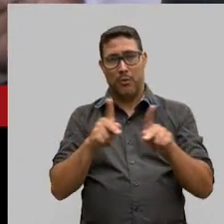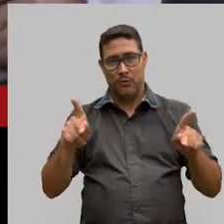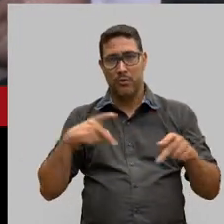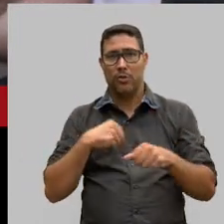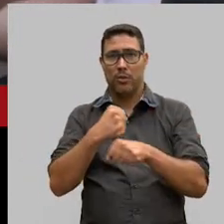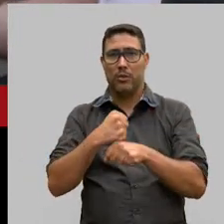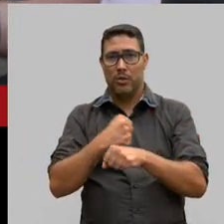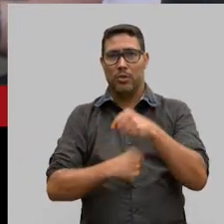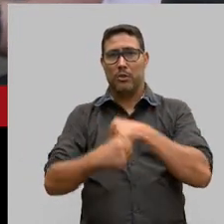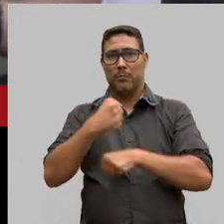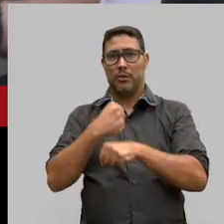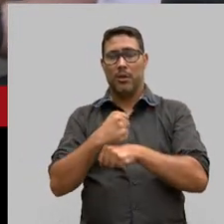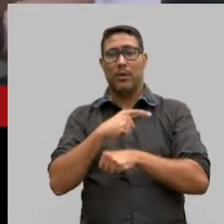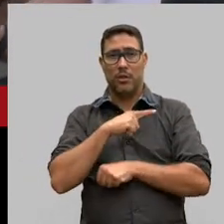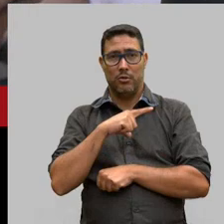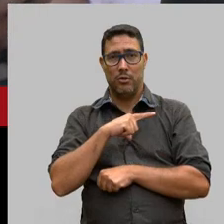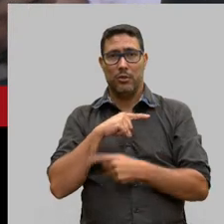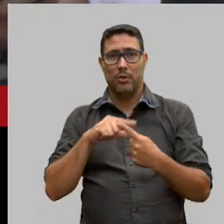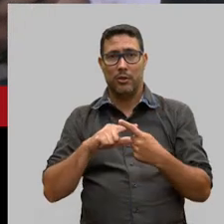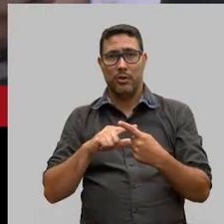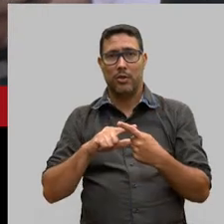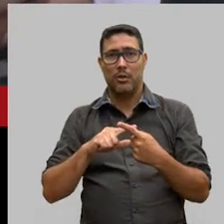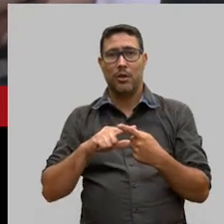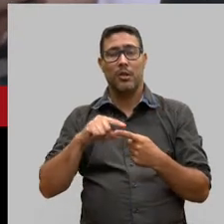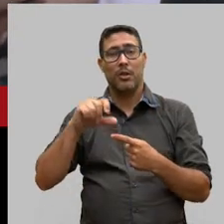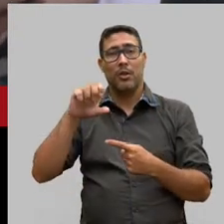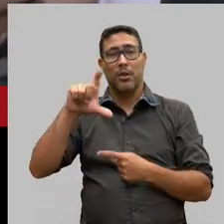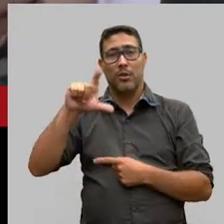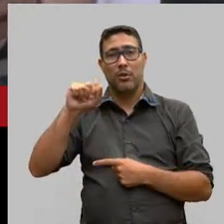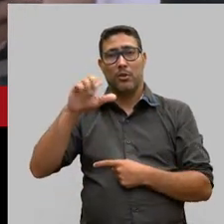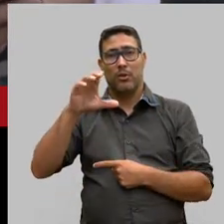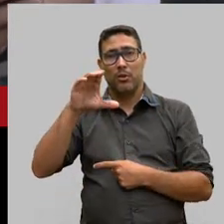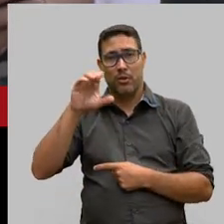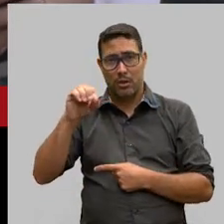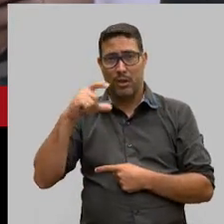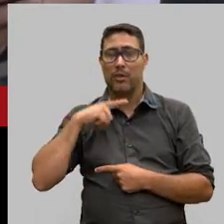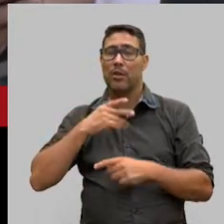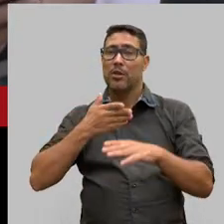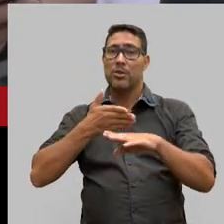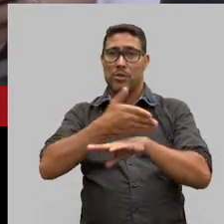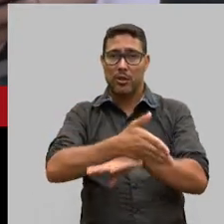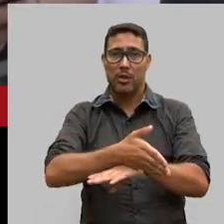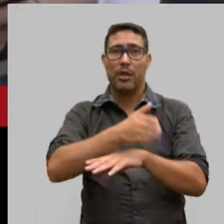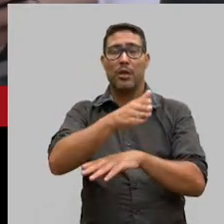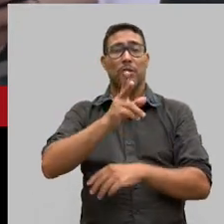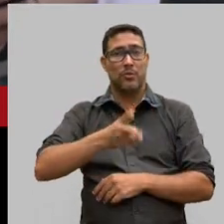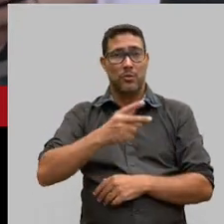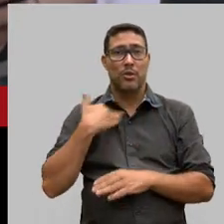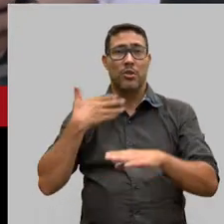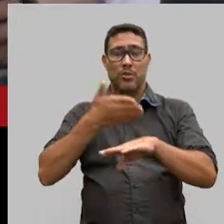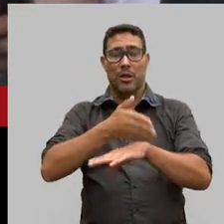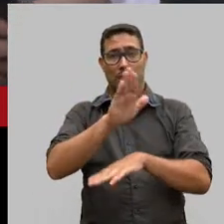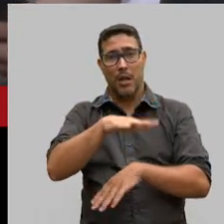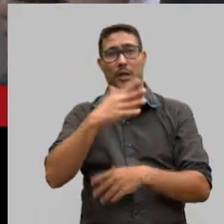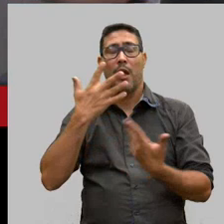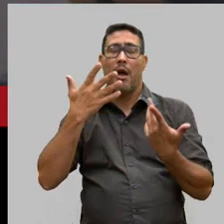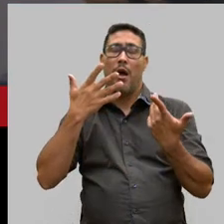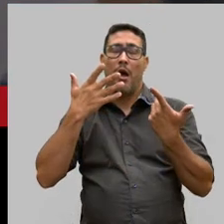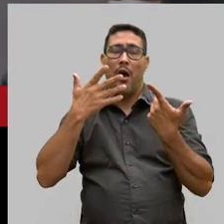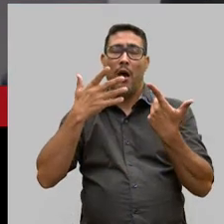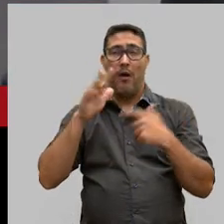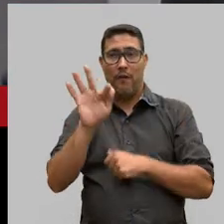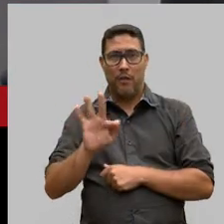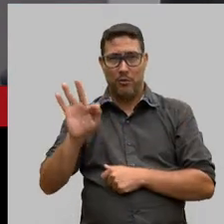eu tenho lacinho que tá em uma das minhas mochilas e ao chegar na no mesmo dia da audiência eu cheguei na faculdade um aluno virou e falou assim